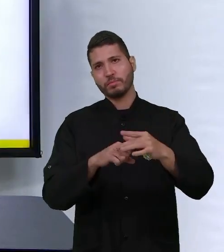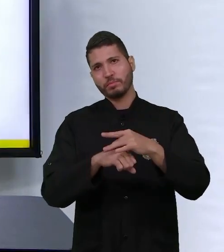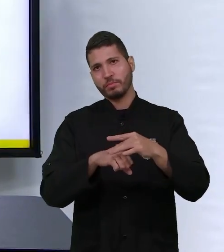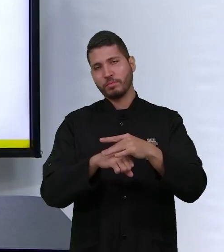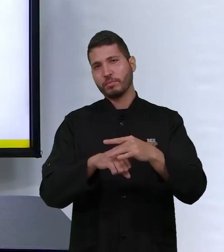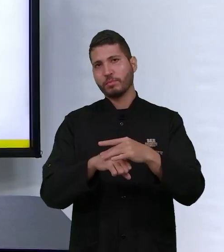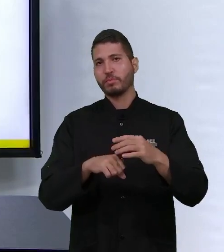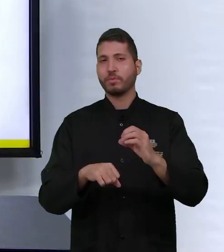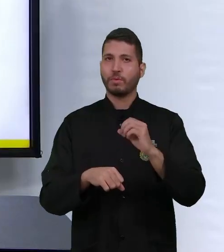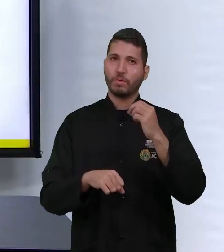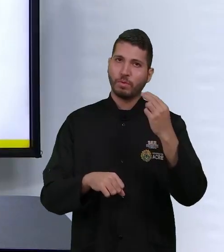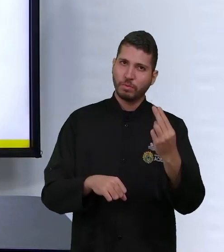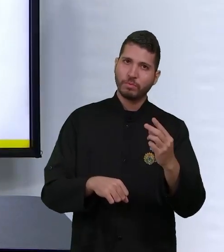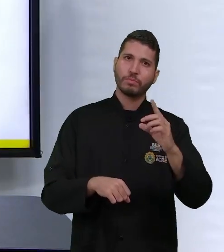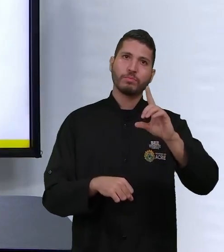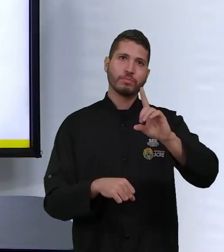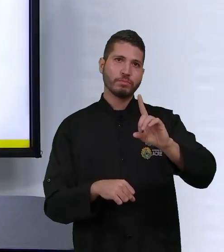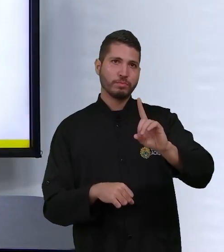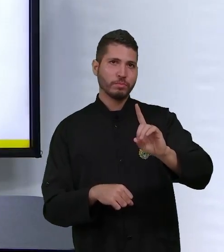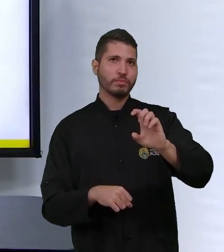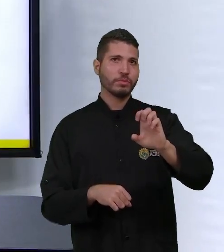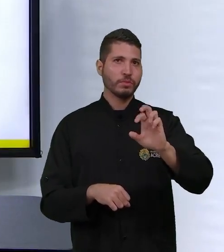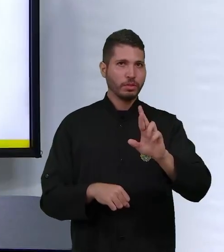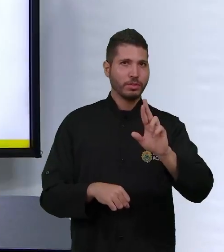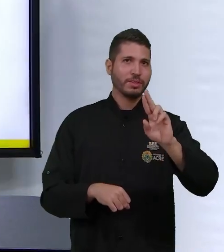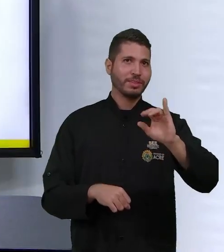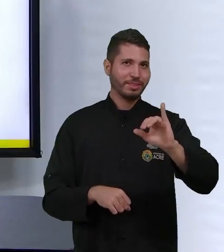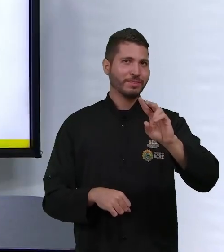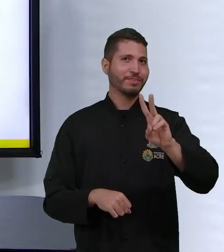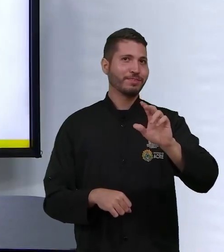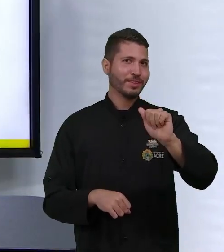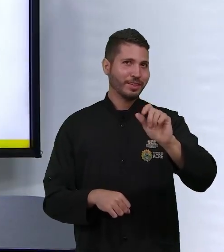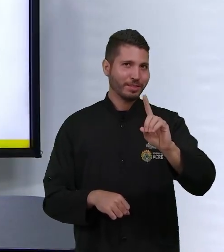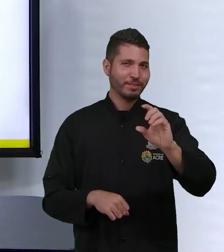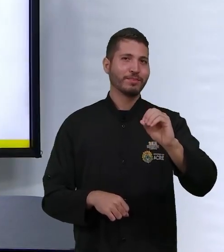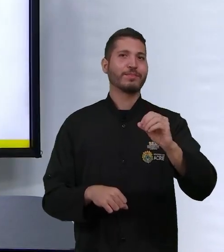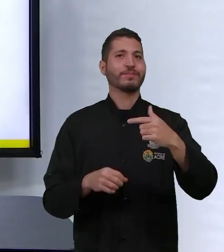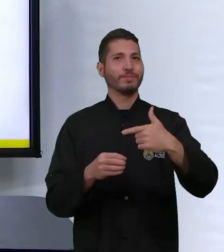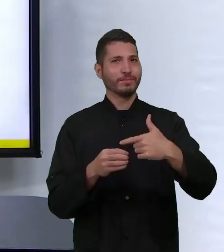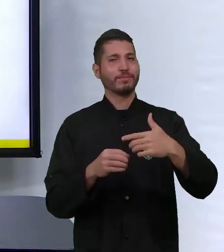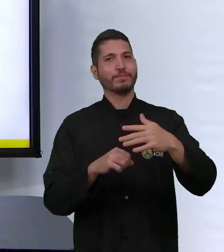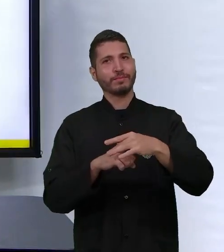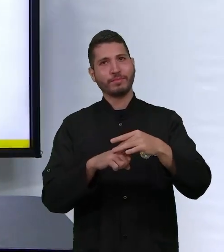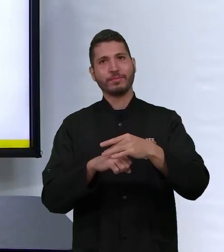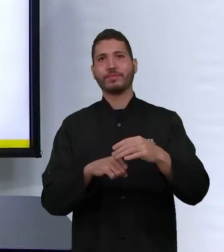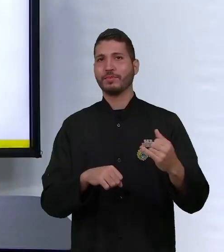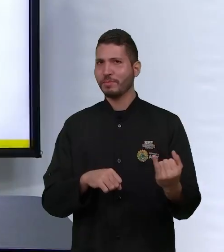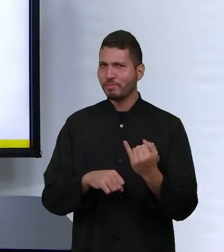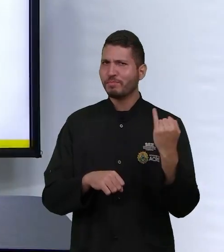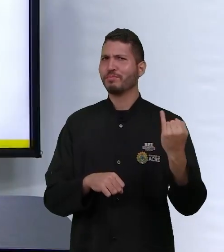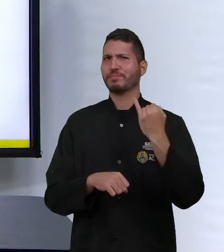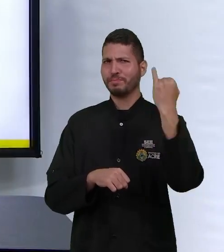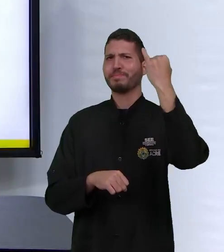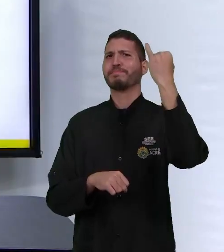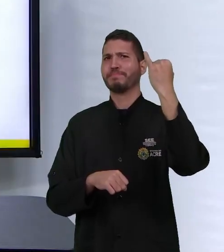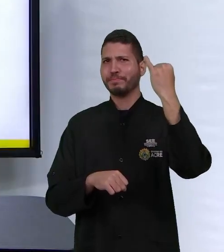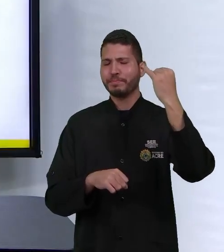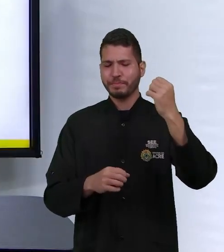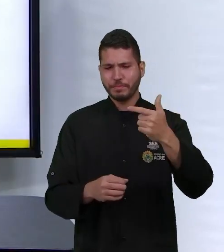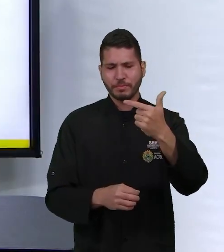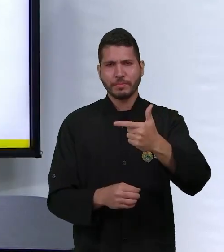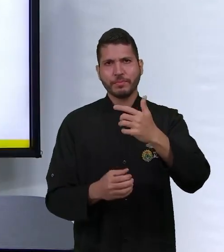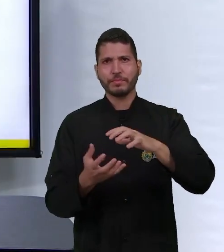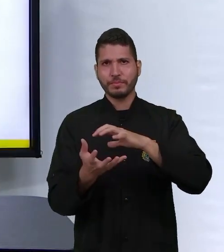tem um derivado do petróleo. E isso foi muito importante durante a segunda Revolução